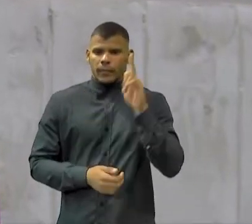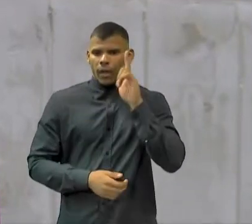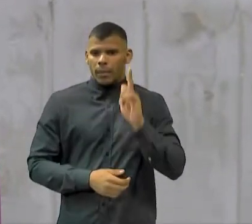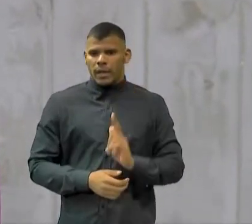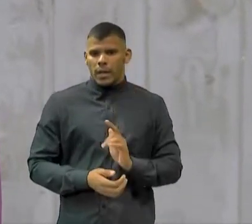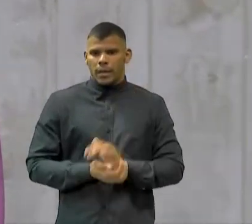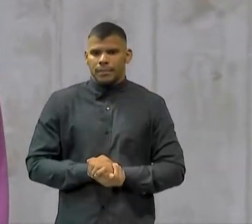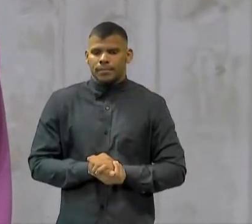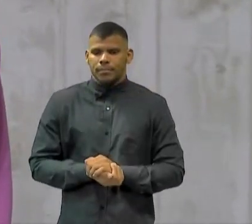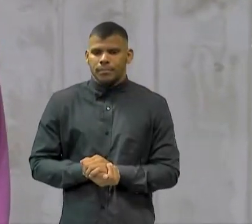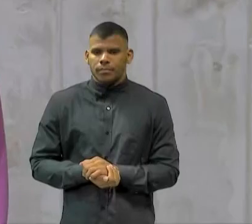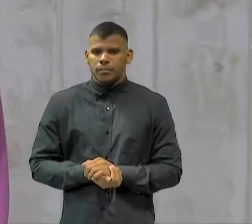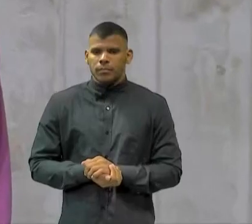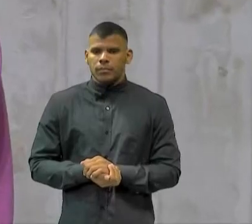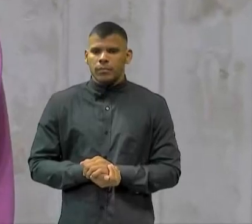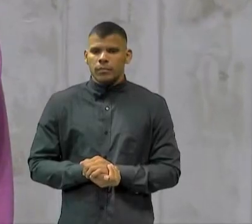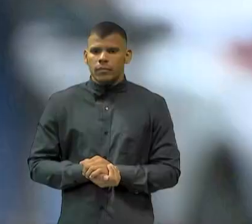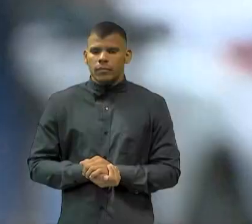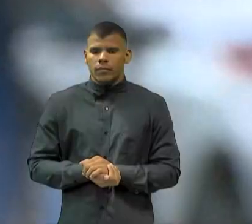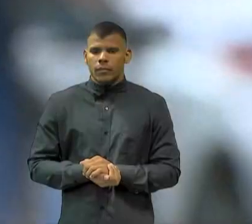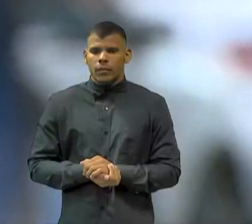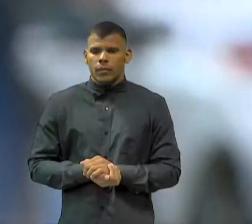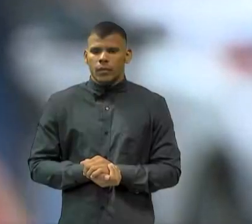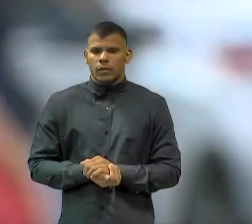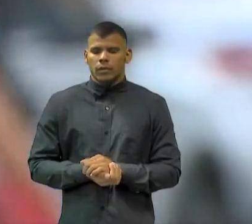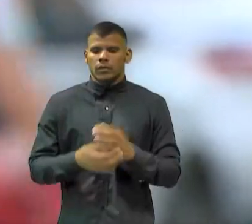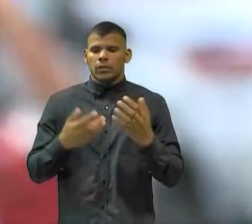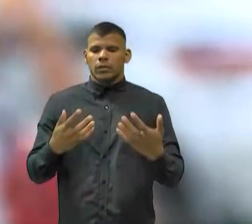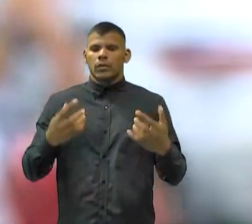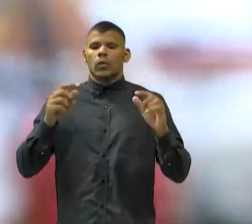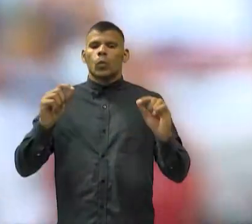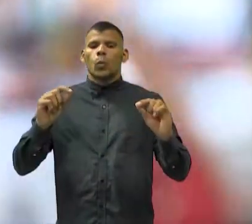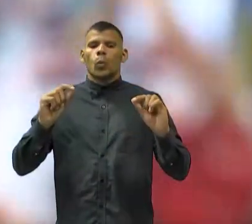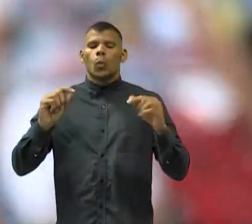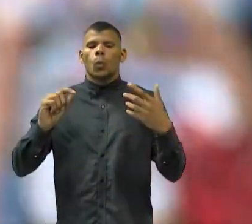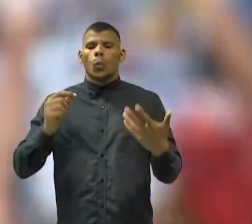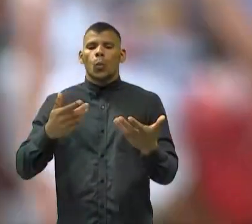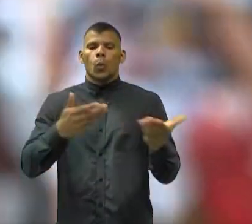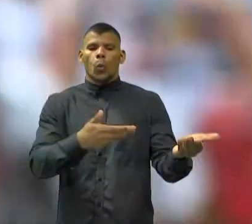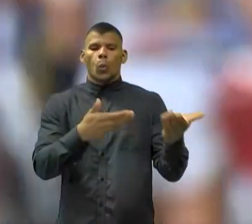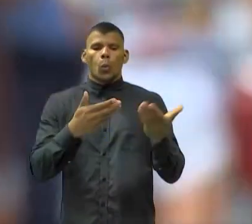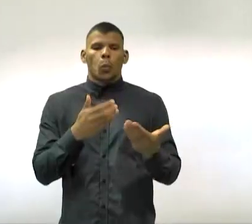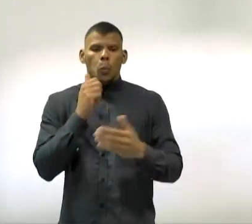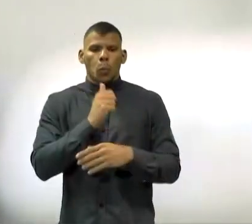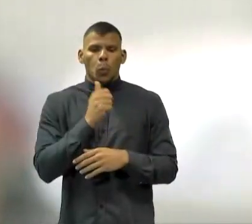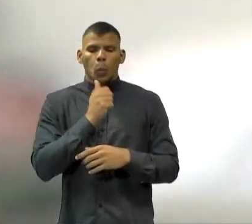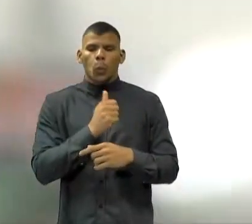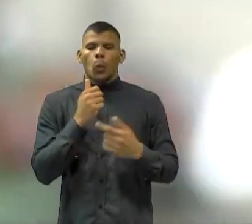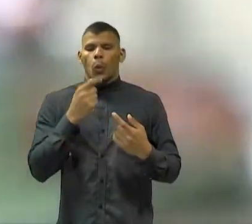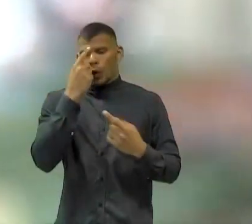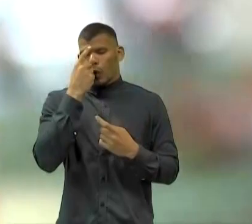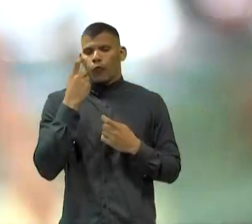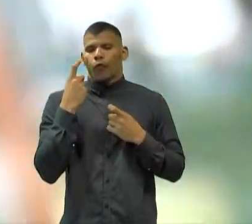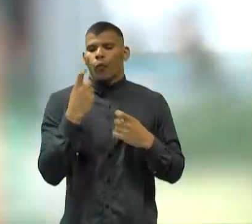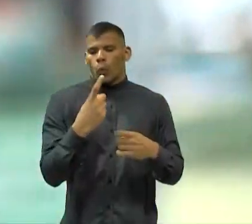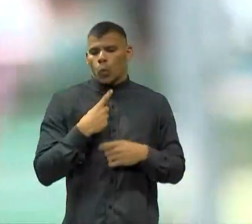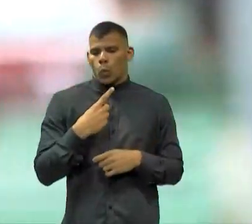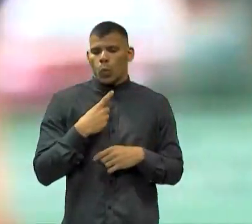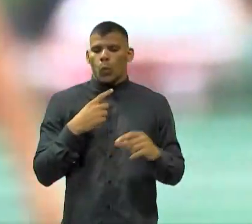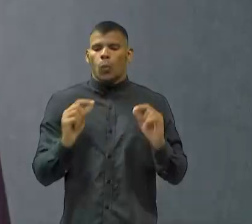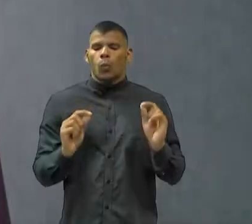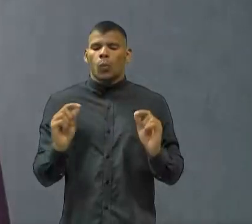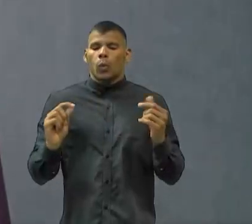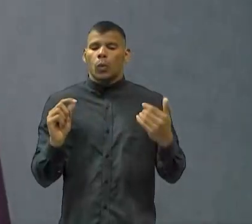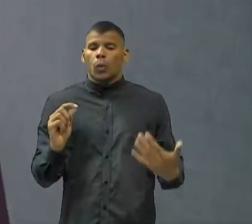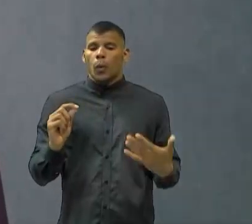O estabelecimento que capacitar os funcionários para distinguir e acolher mulheres vítimas de violência será agraciado com essa